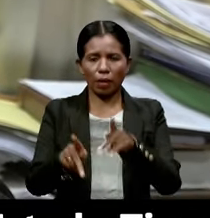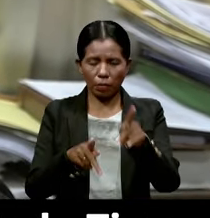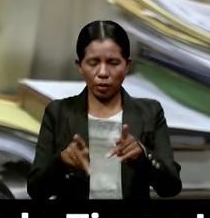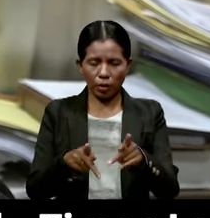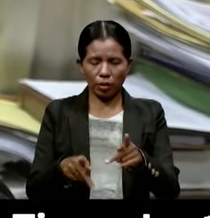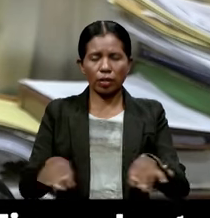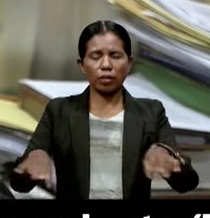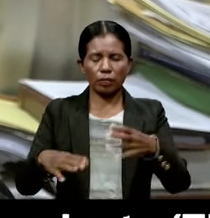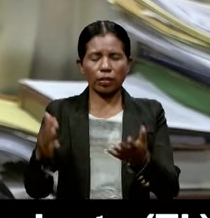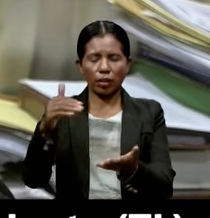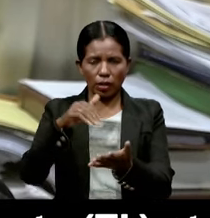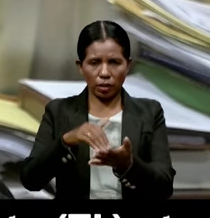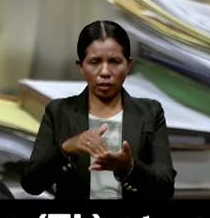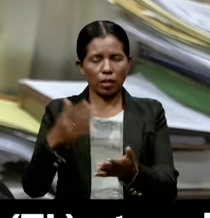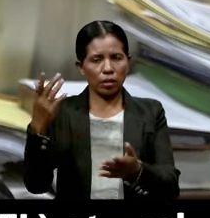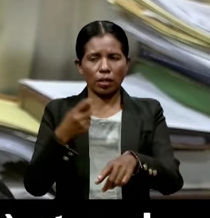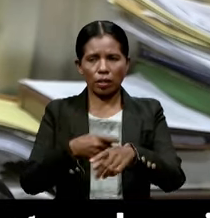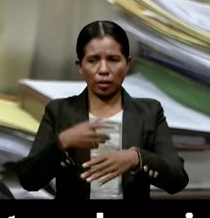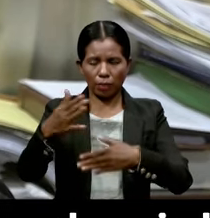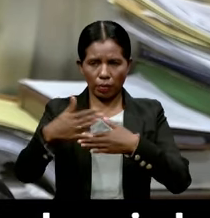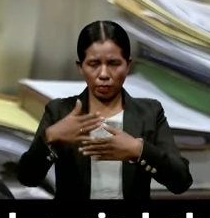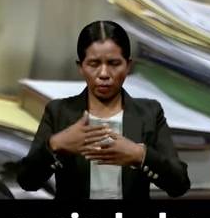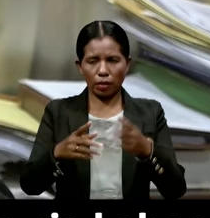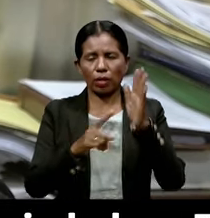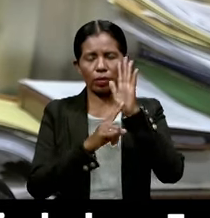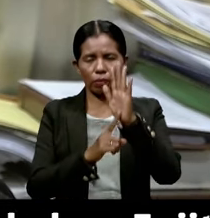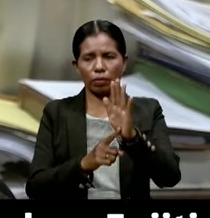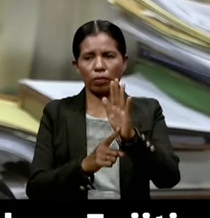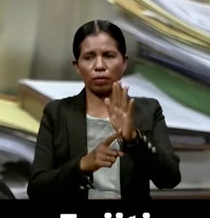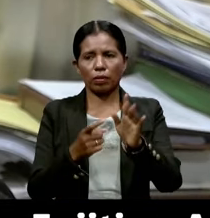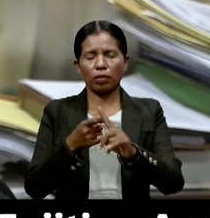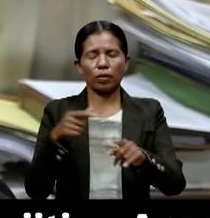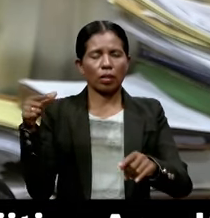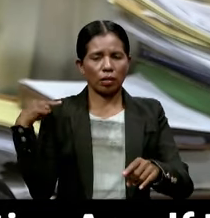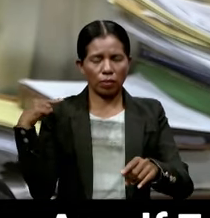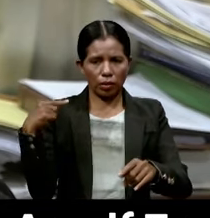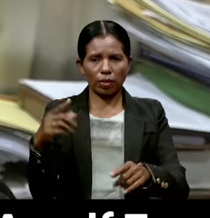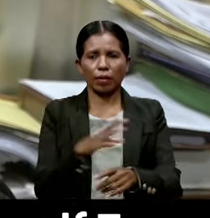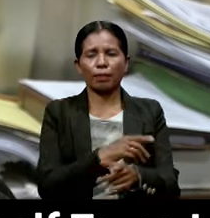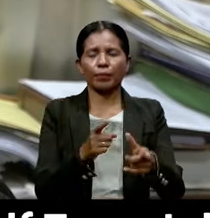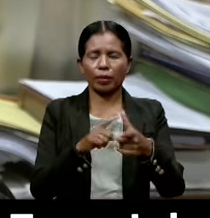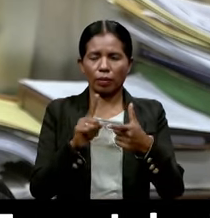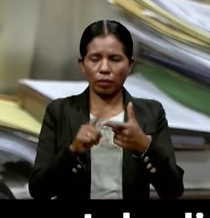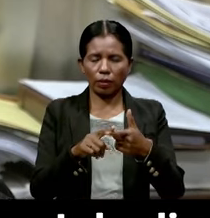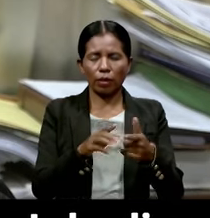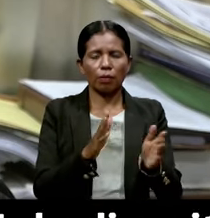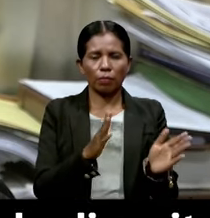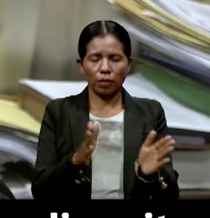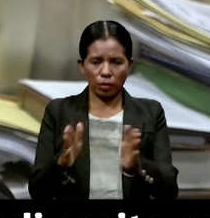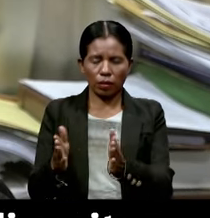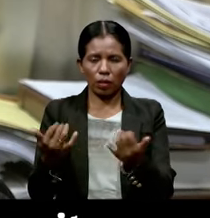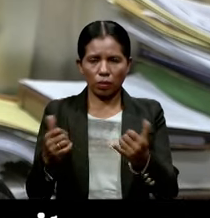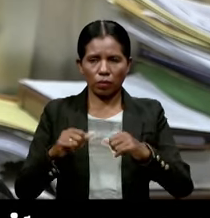iha posisang fonse ne iha tempo badak se pronunsia sai husi gabineti. I proses lau hela to agora